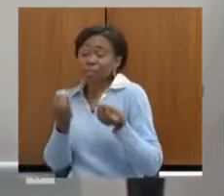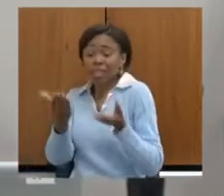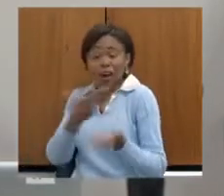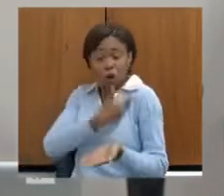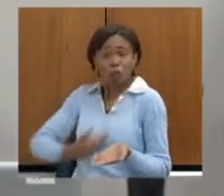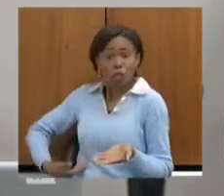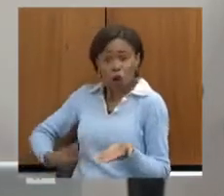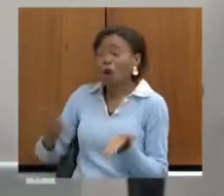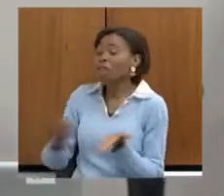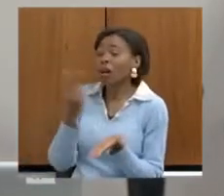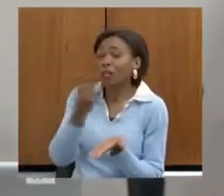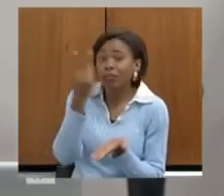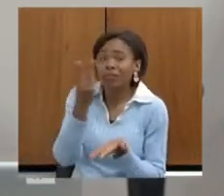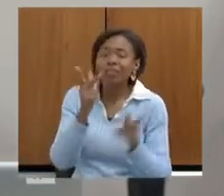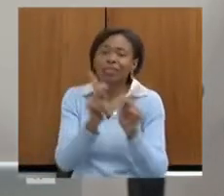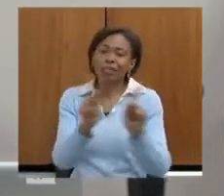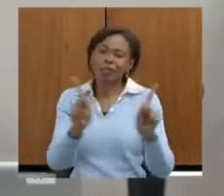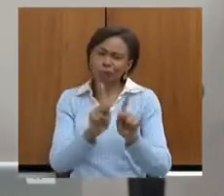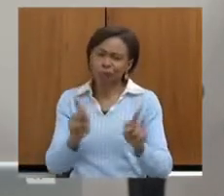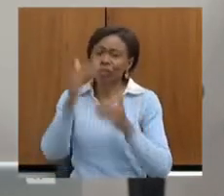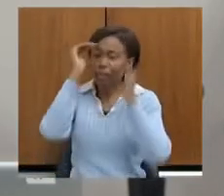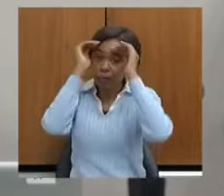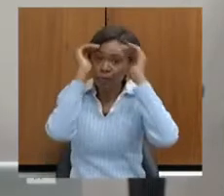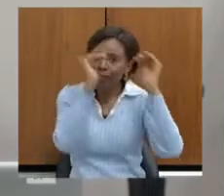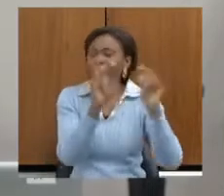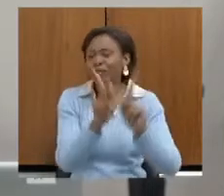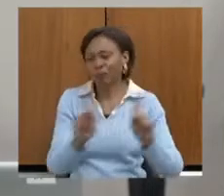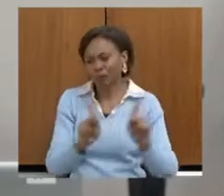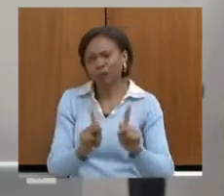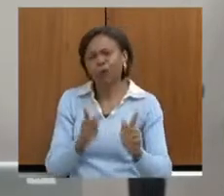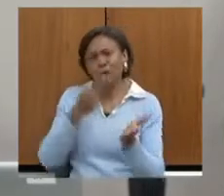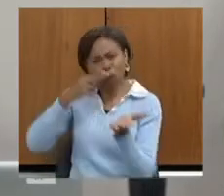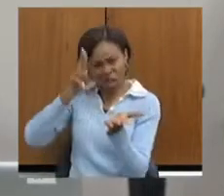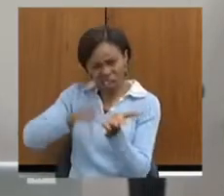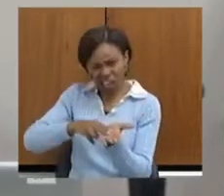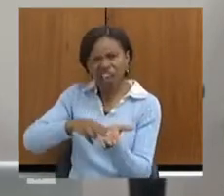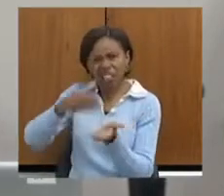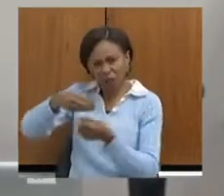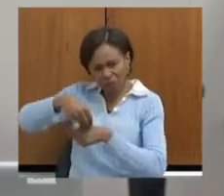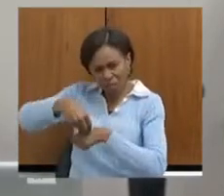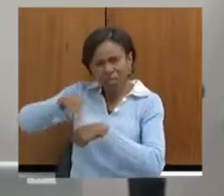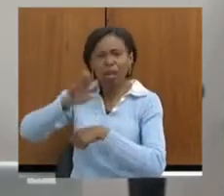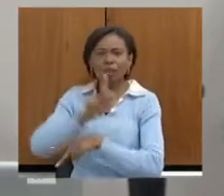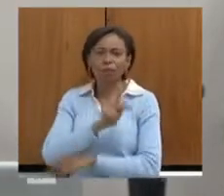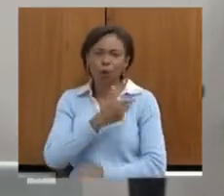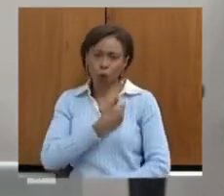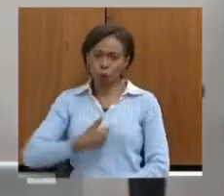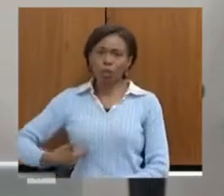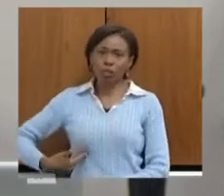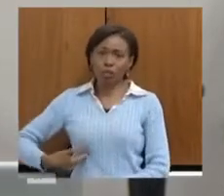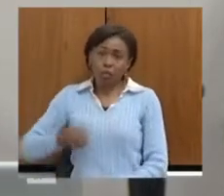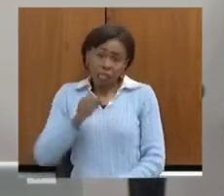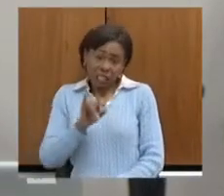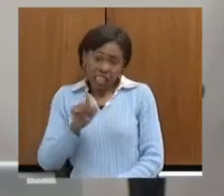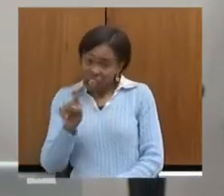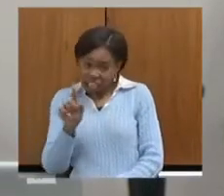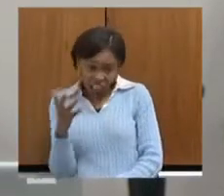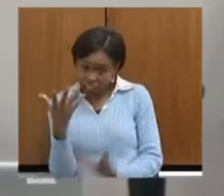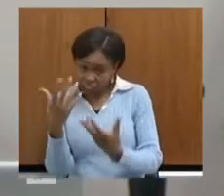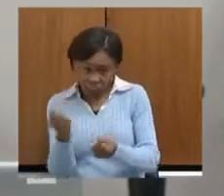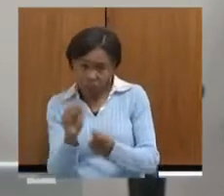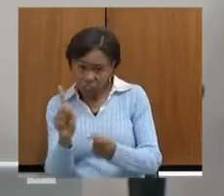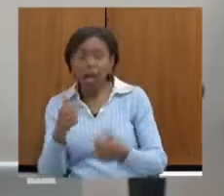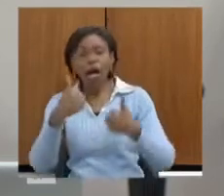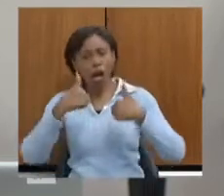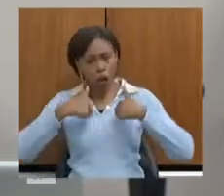professora Governador respeito a nossa professora também vale Vale uma carta aí direto para o governador se o governador não receber eu recebo as